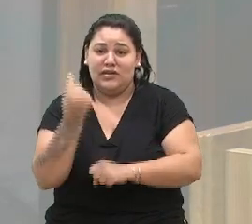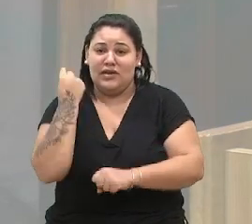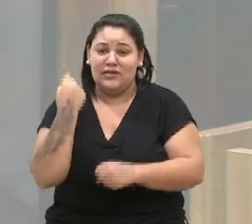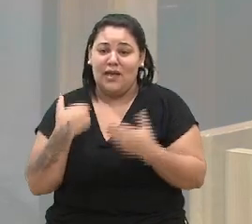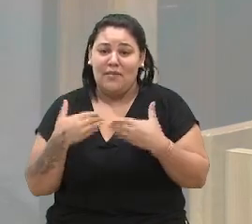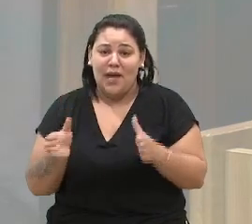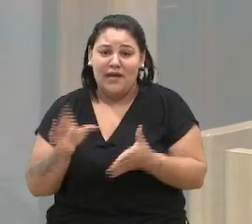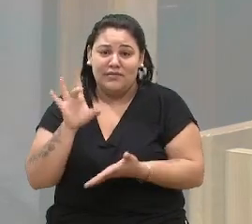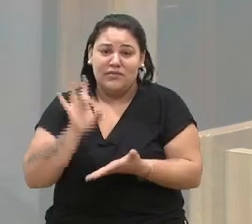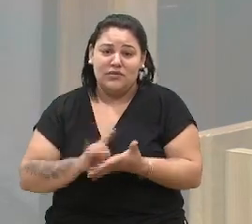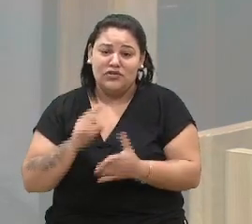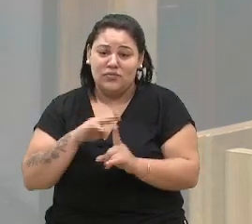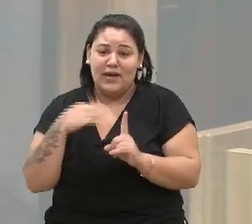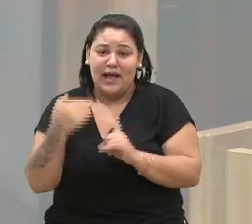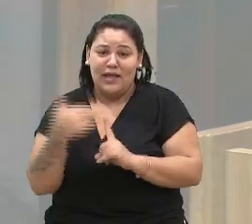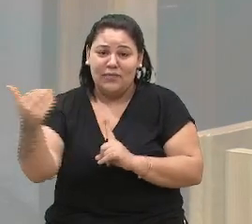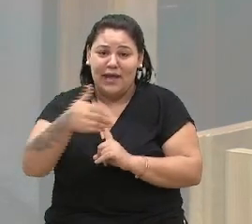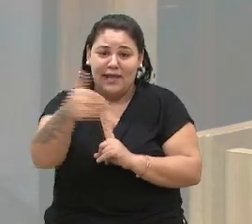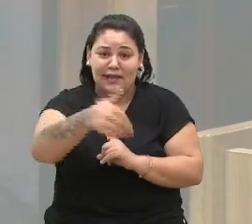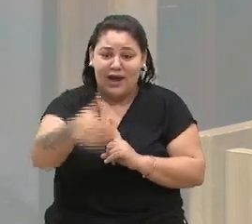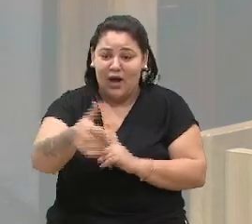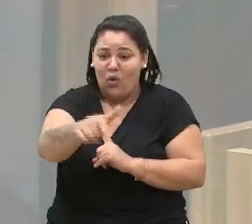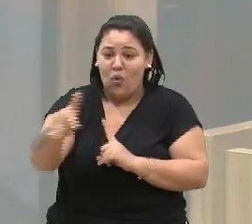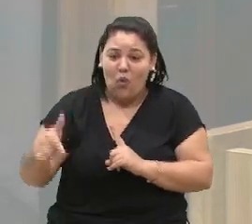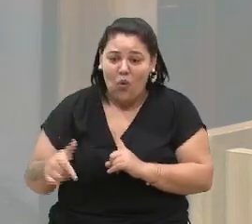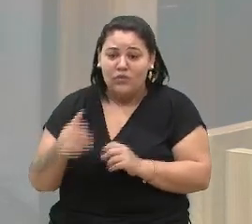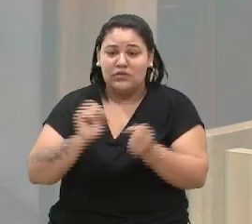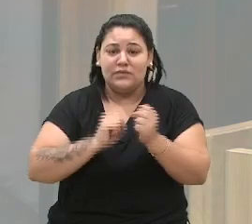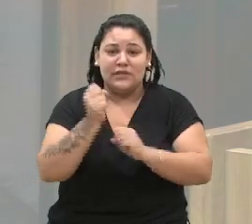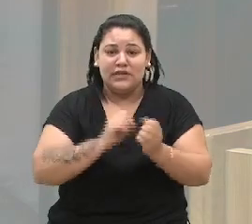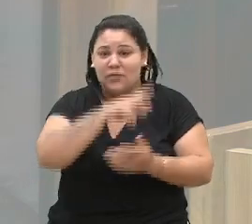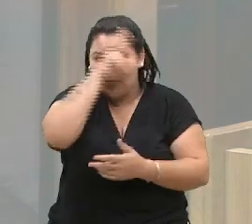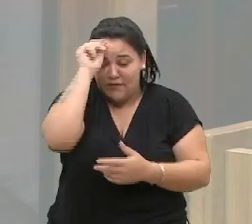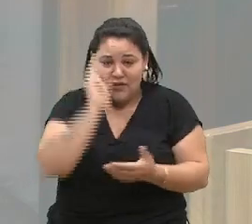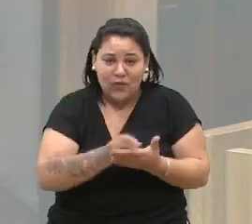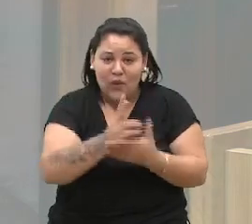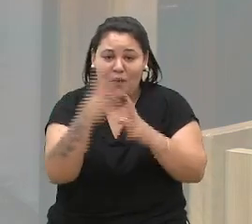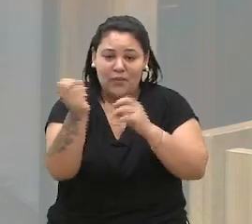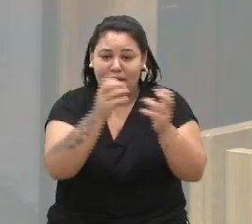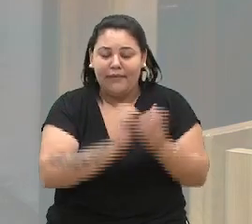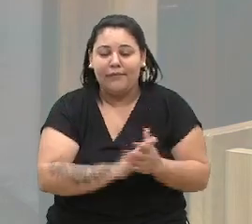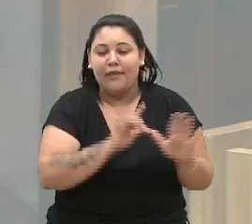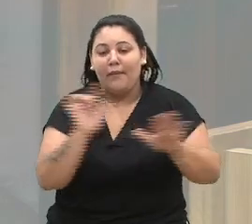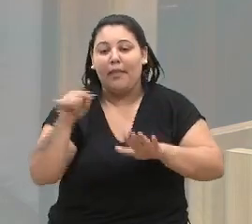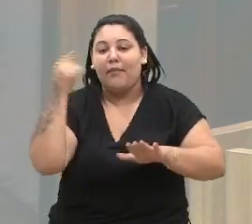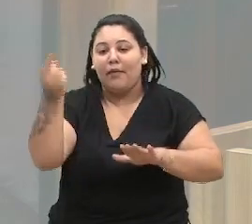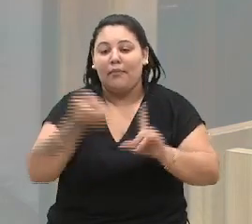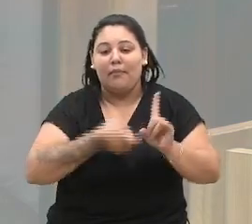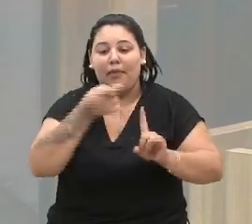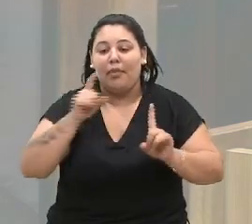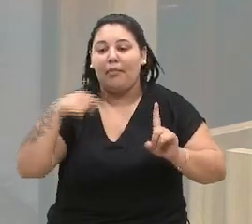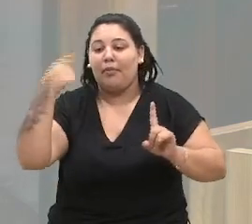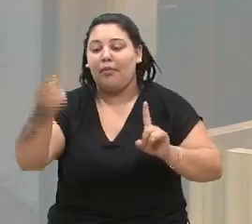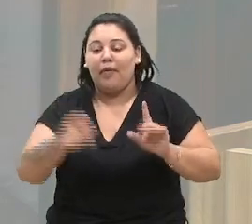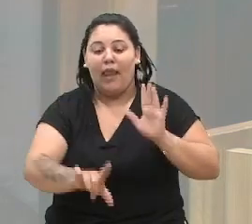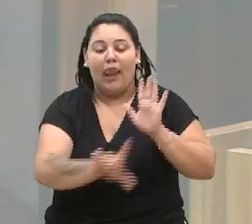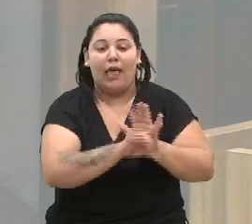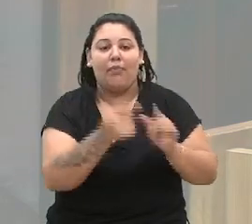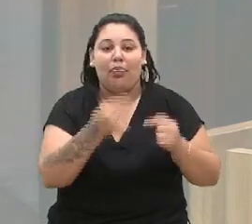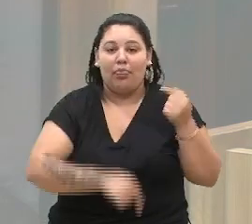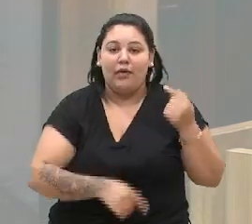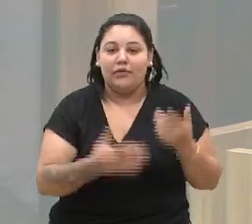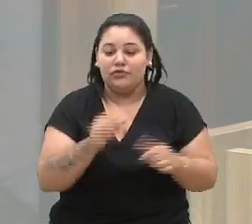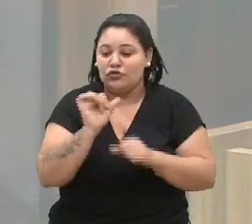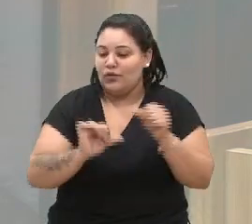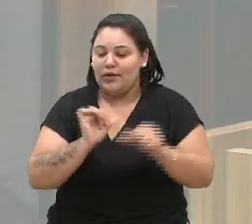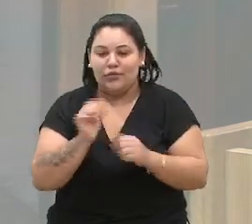3, 4 anos que nós estamos brigando aqui pelo mesmo motivo. E é sempre semana que vem, mês que vem, a lei não funcionava, nós já mudamos todas as